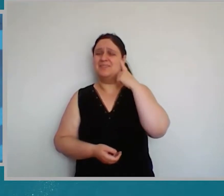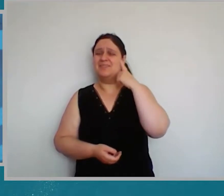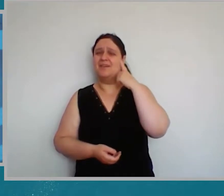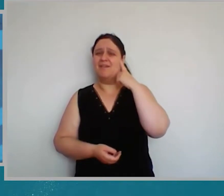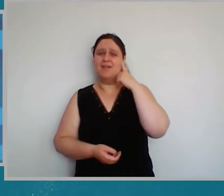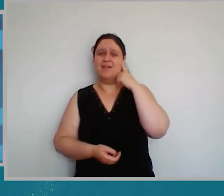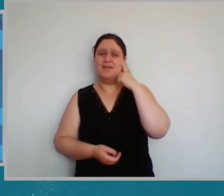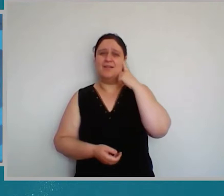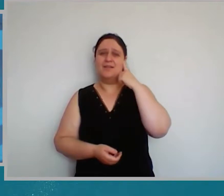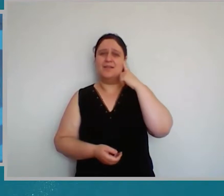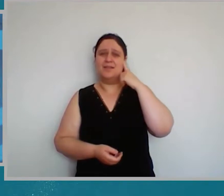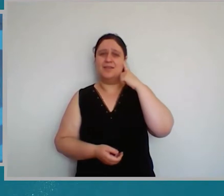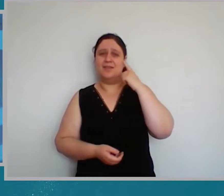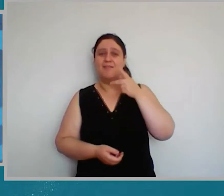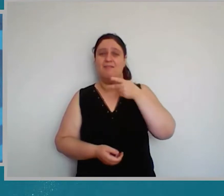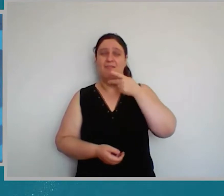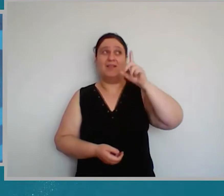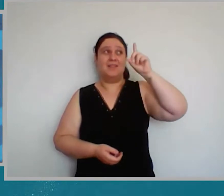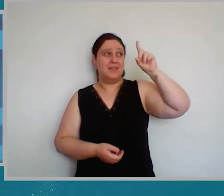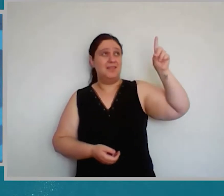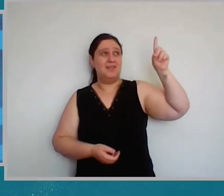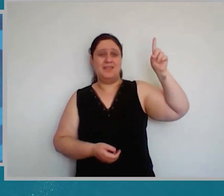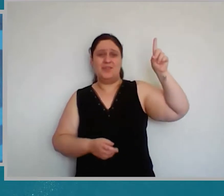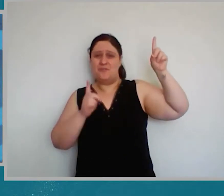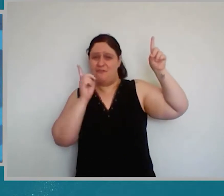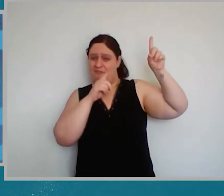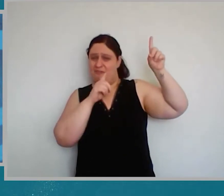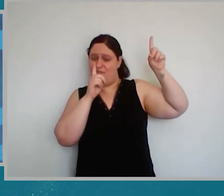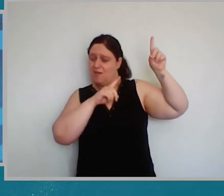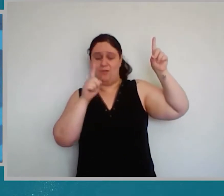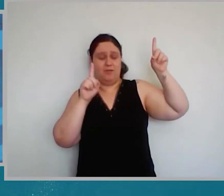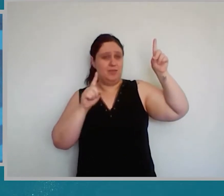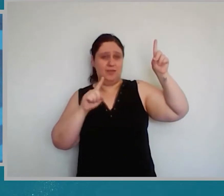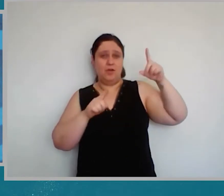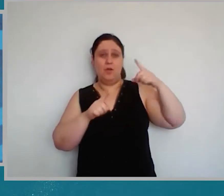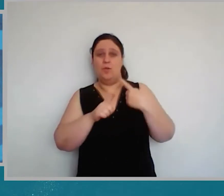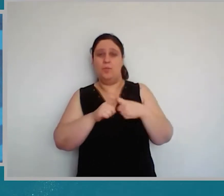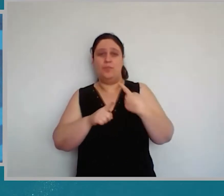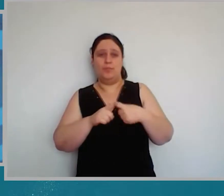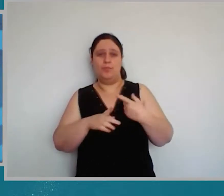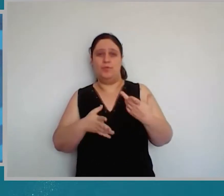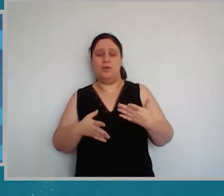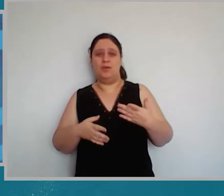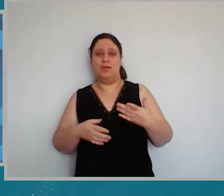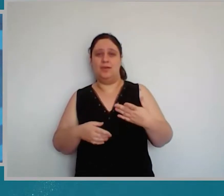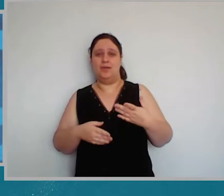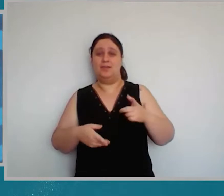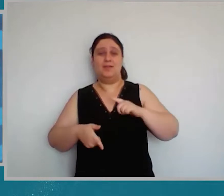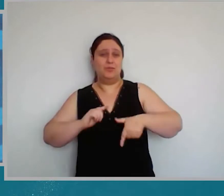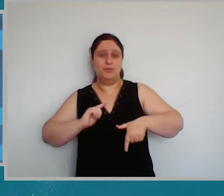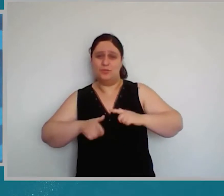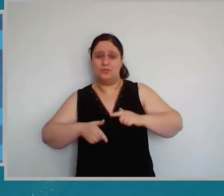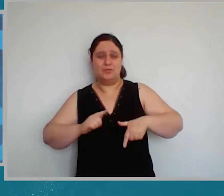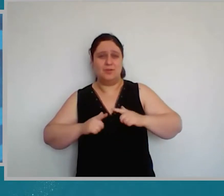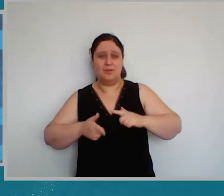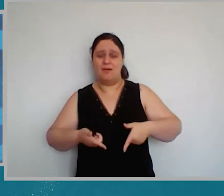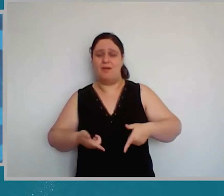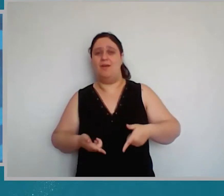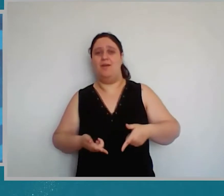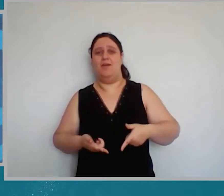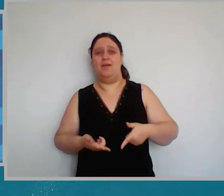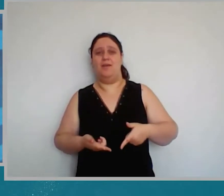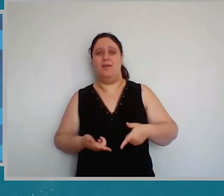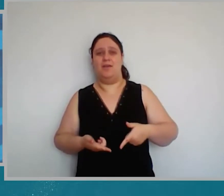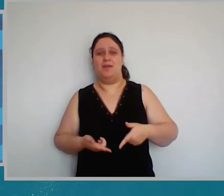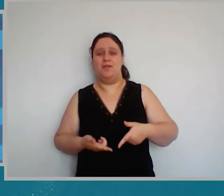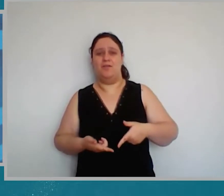os Israel são de fato israelitas. Nem por serem descendentes